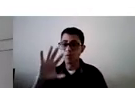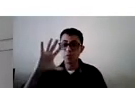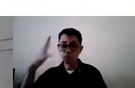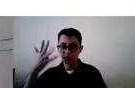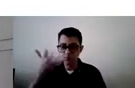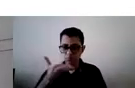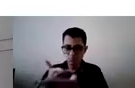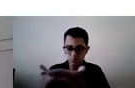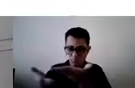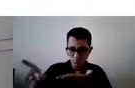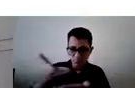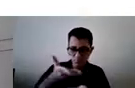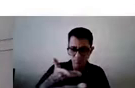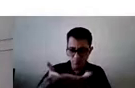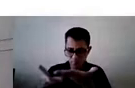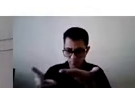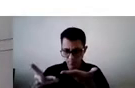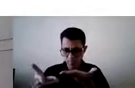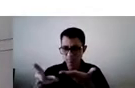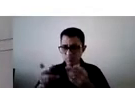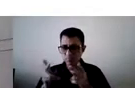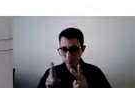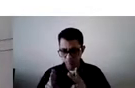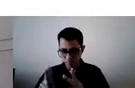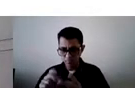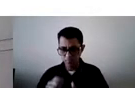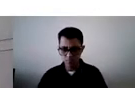interação pessoal e interpessoal.